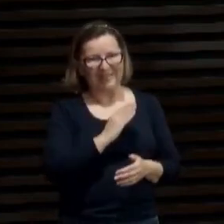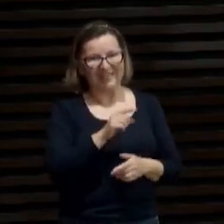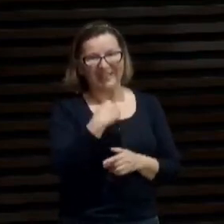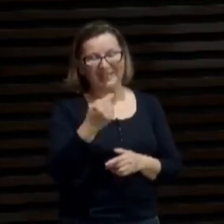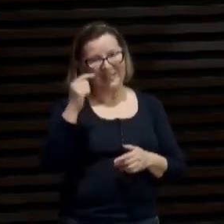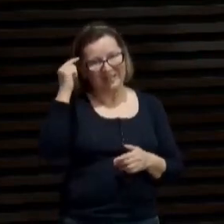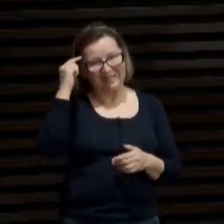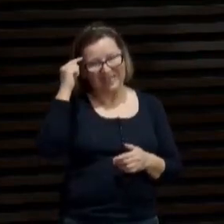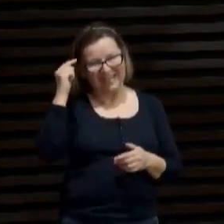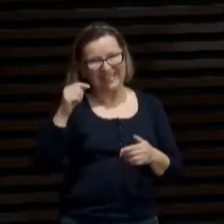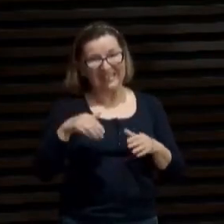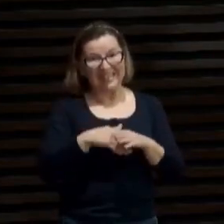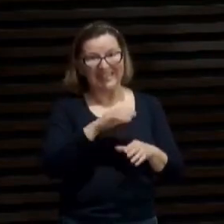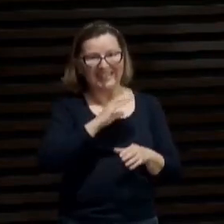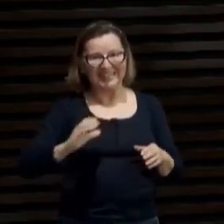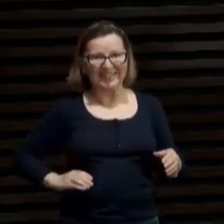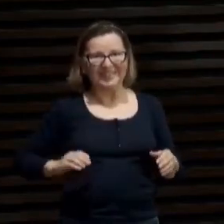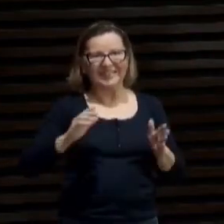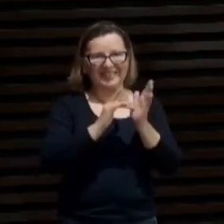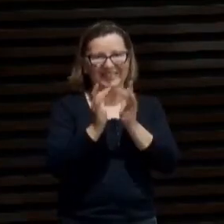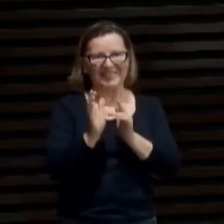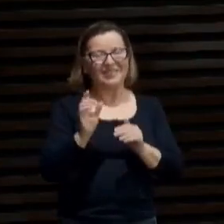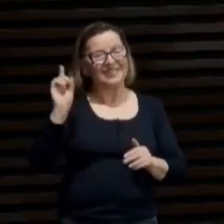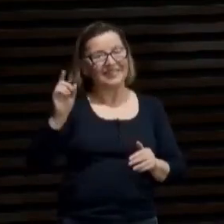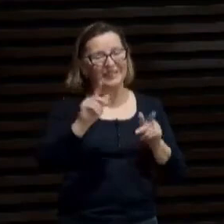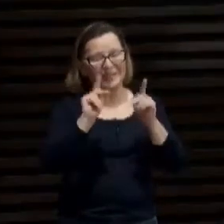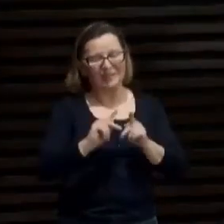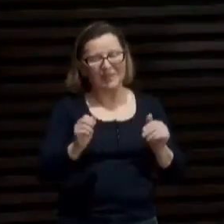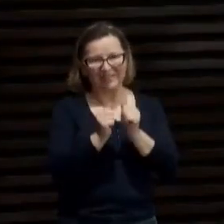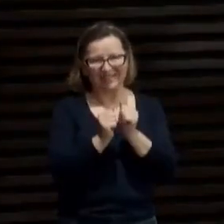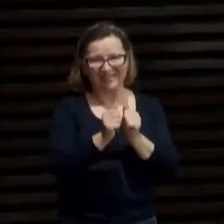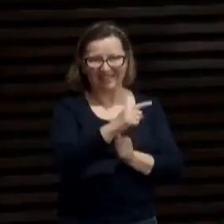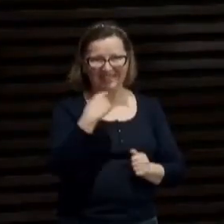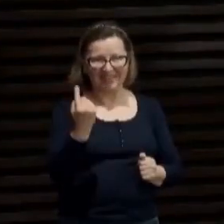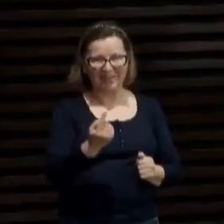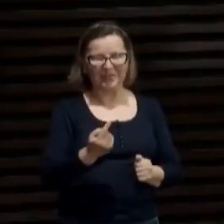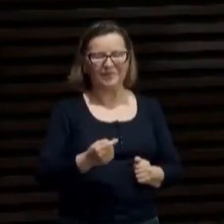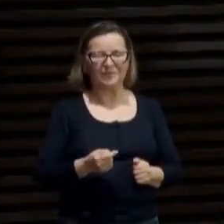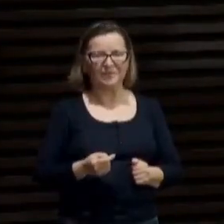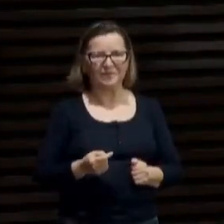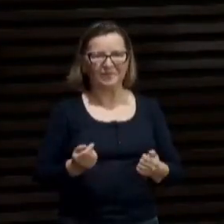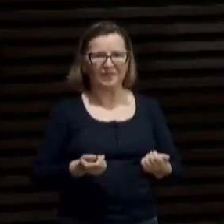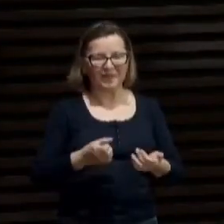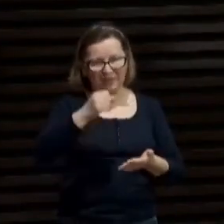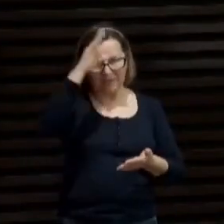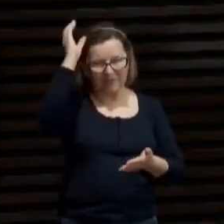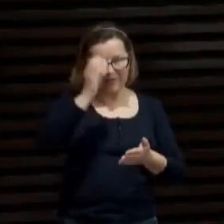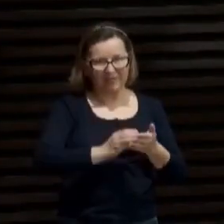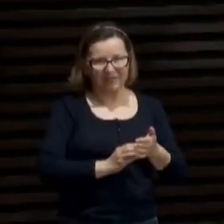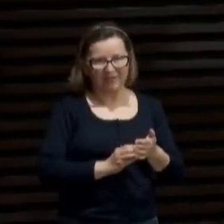Jesus. E o Deus da paz estará conosco. E eu finalizo com Romanos capítulo 14,